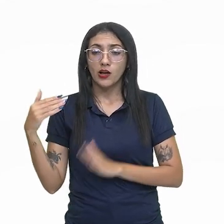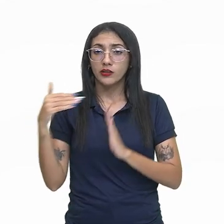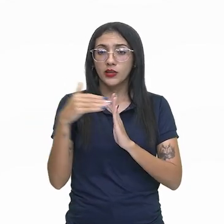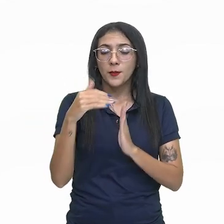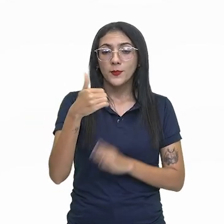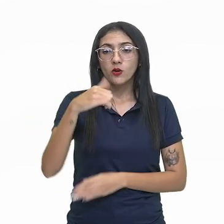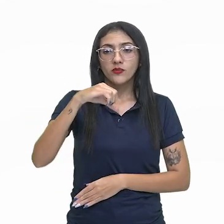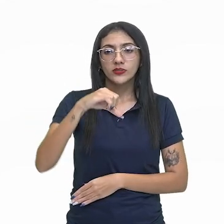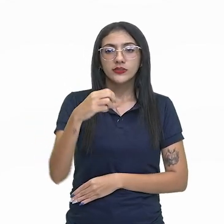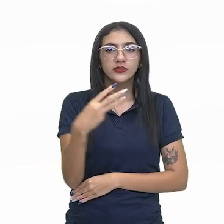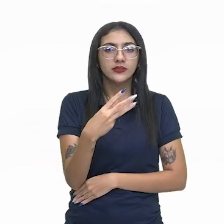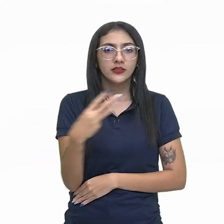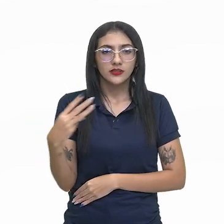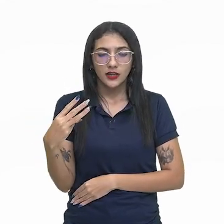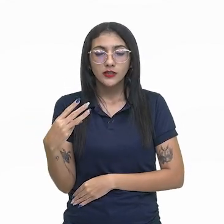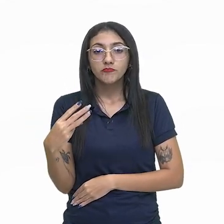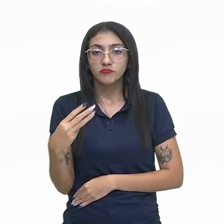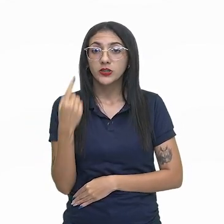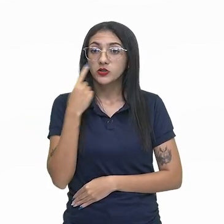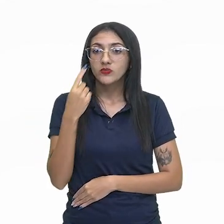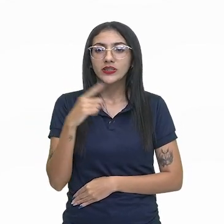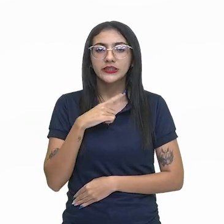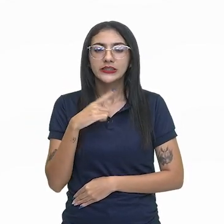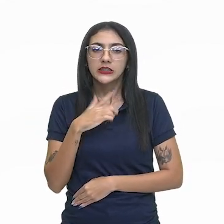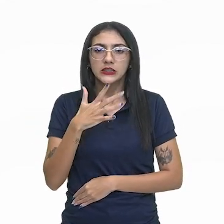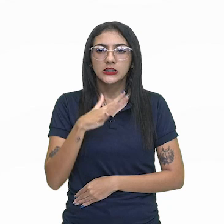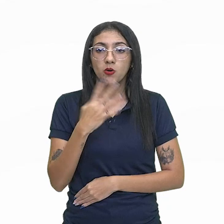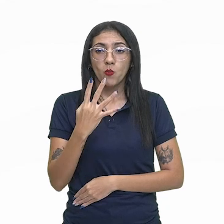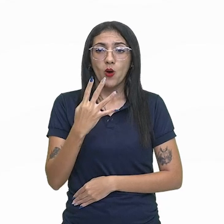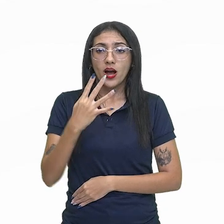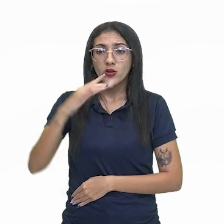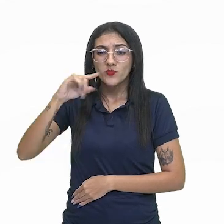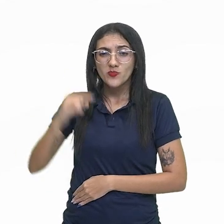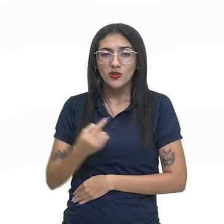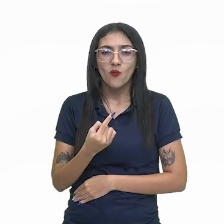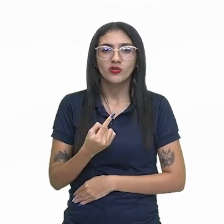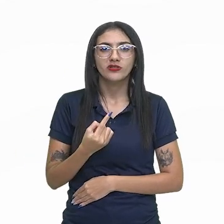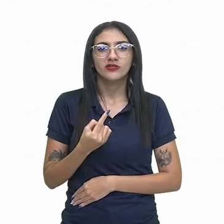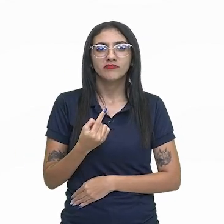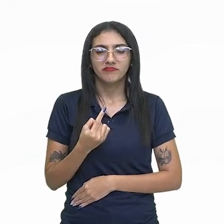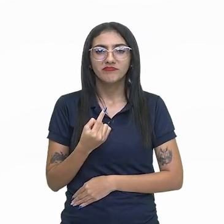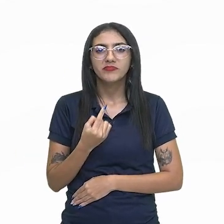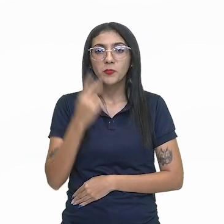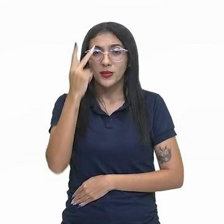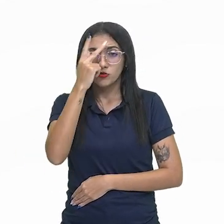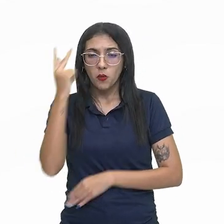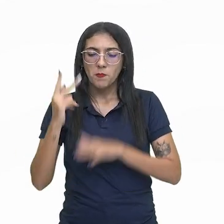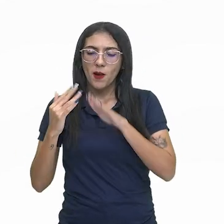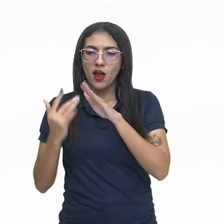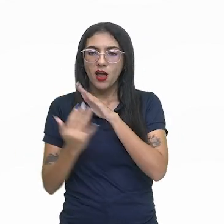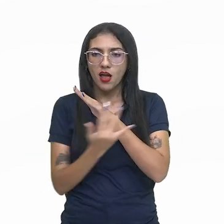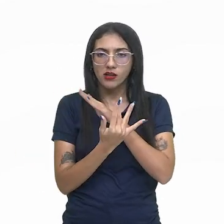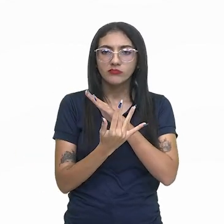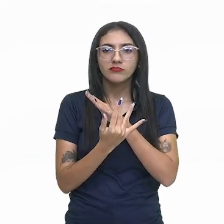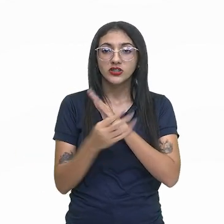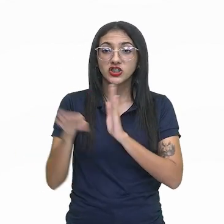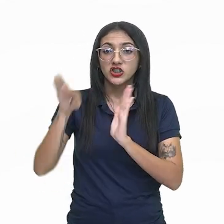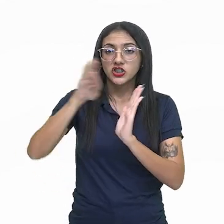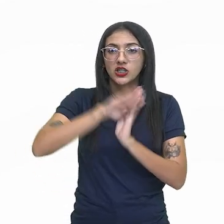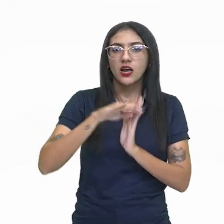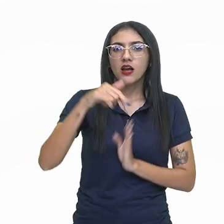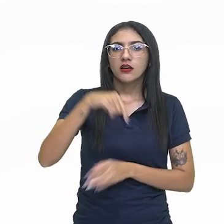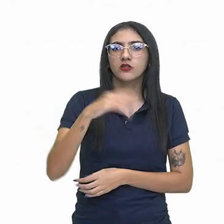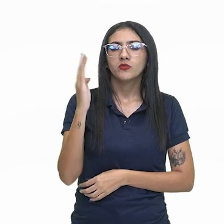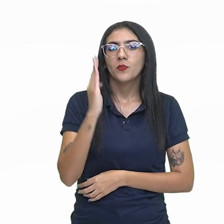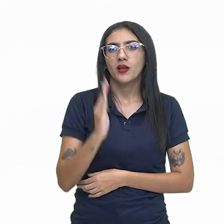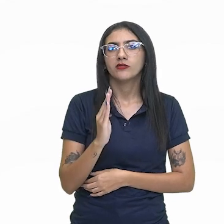até 1933, a gente tem aí cerca de 4 milhões de imigrantes que desembarcaram aqui no Brasil